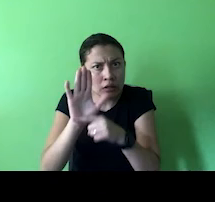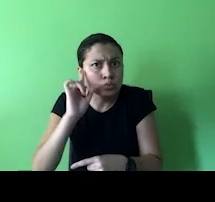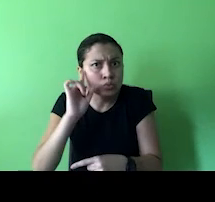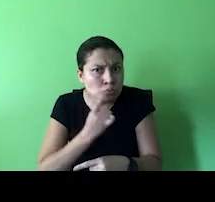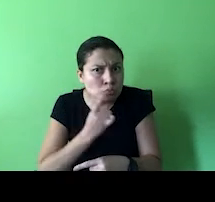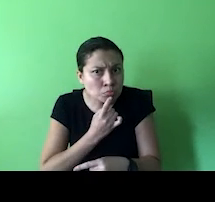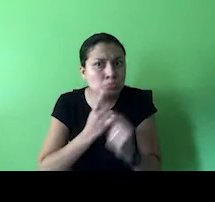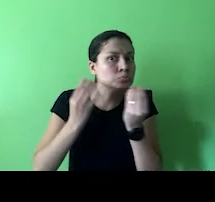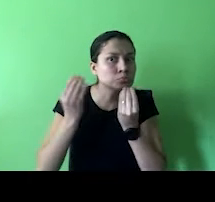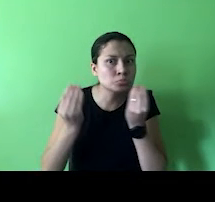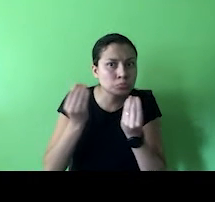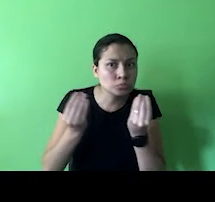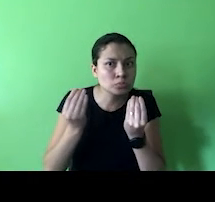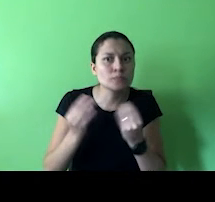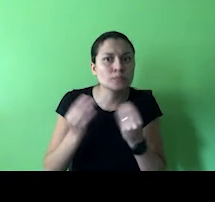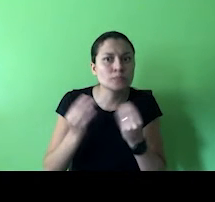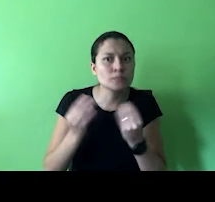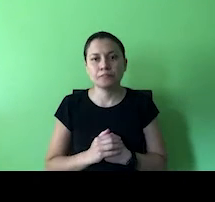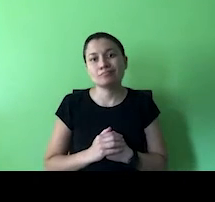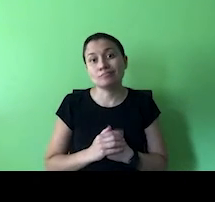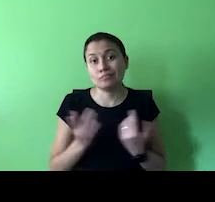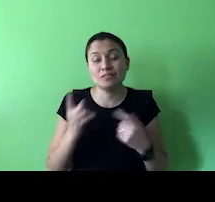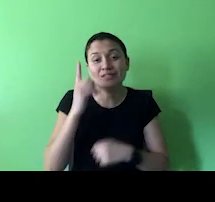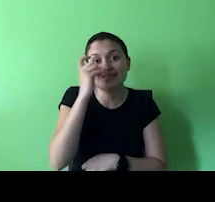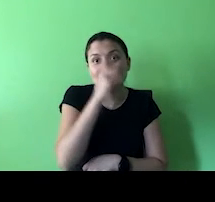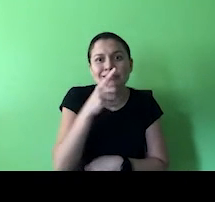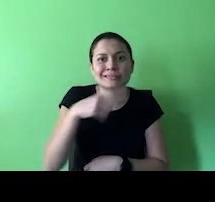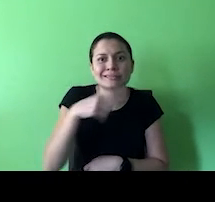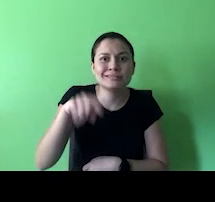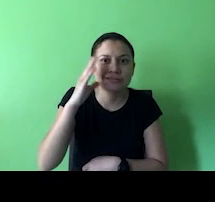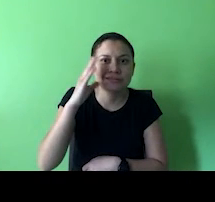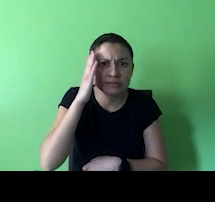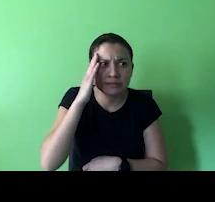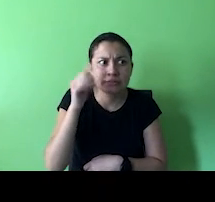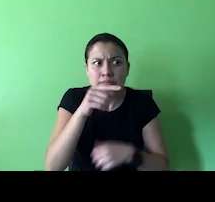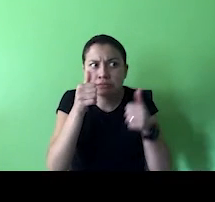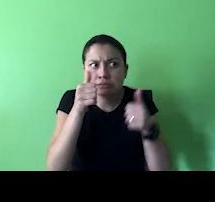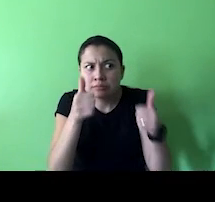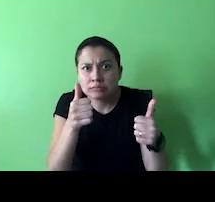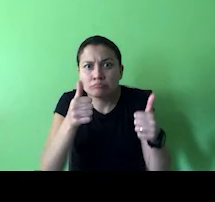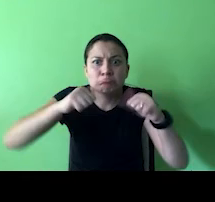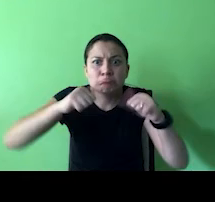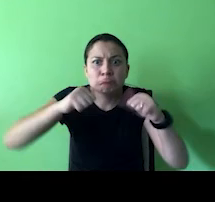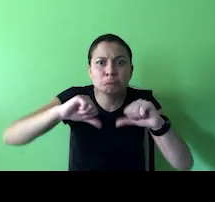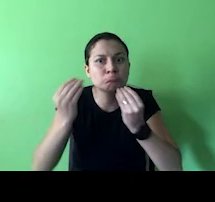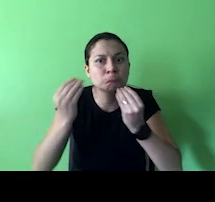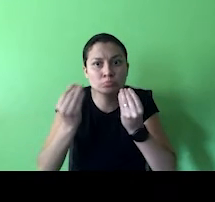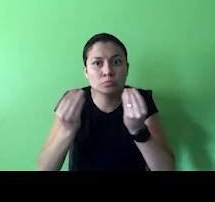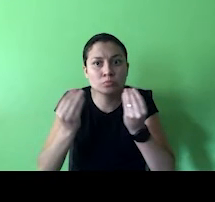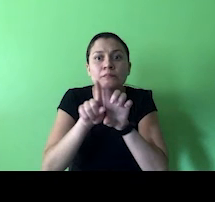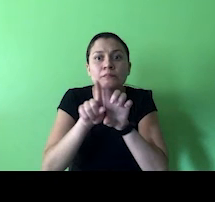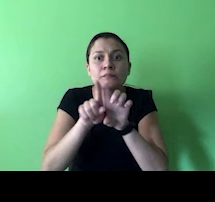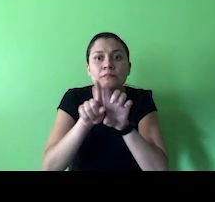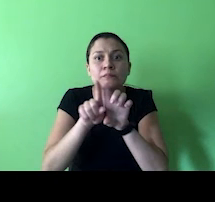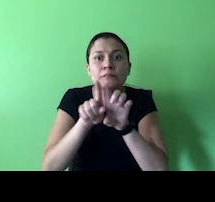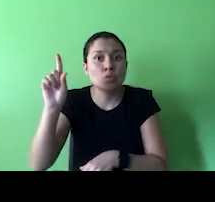assimilando. Então, era complicado a gente saber se as coisas estavam sendo validadas ou não. Outro desafio